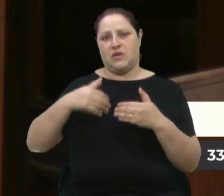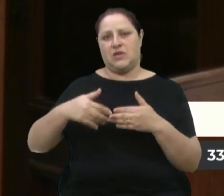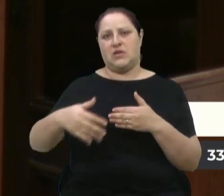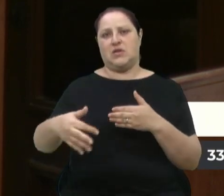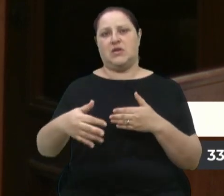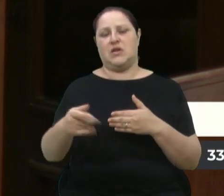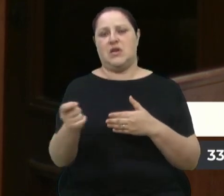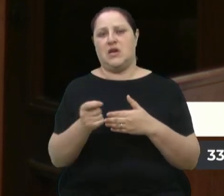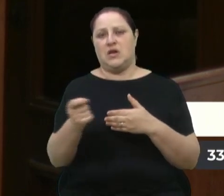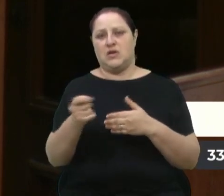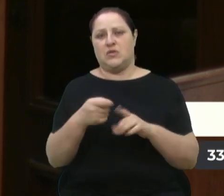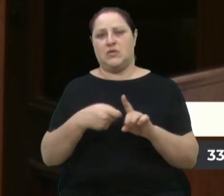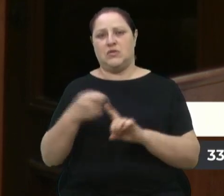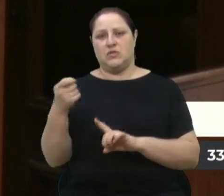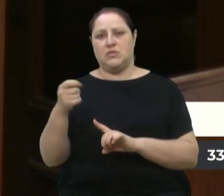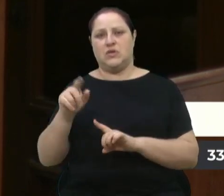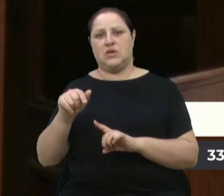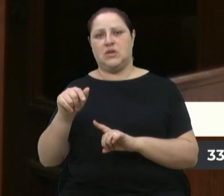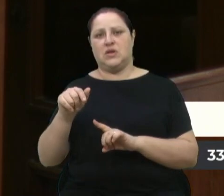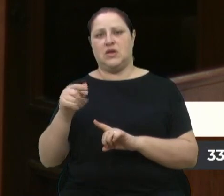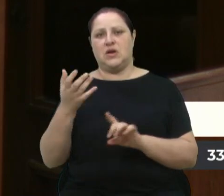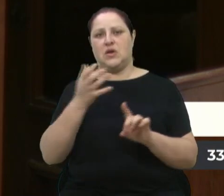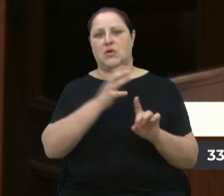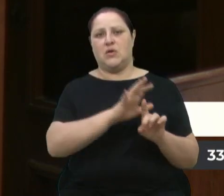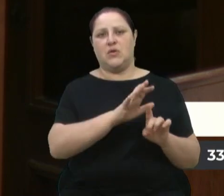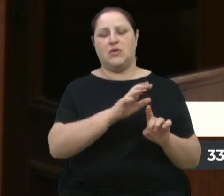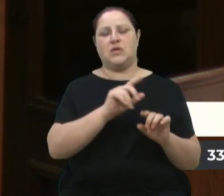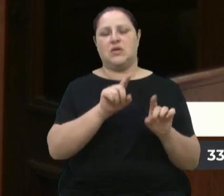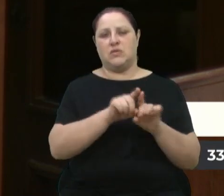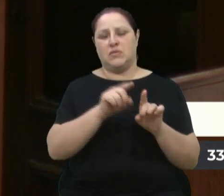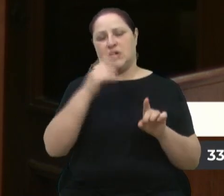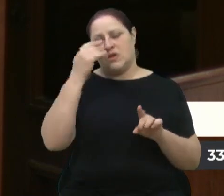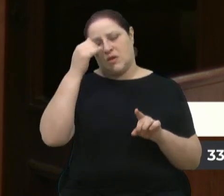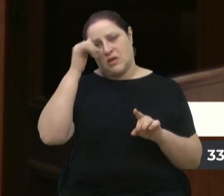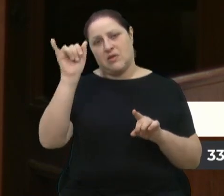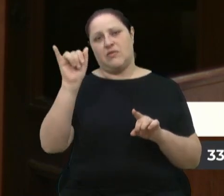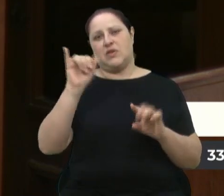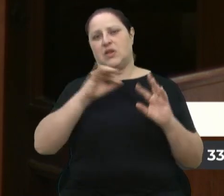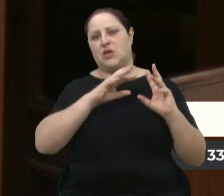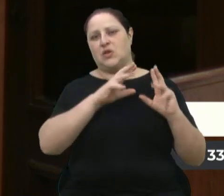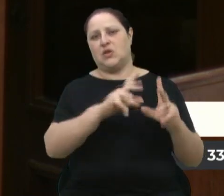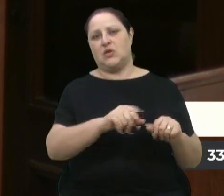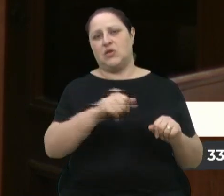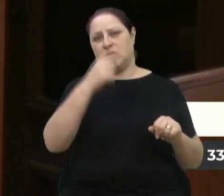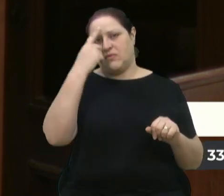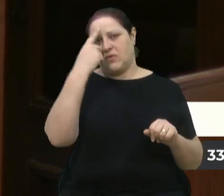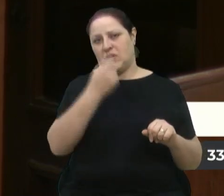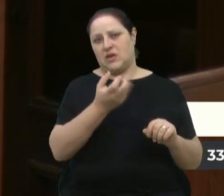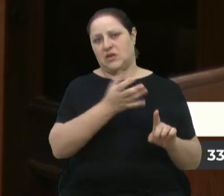de agosto, que é o mês, né, de combate e prevenção a toda e qualquer forma de violência contra as